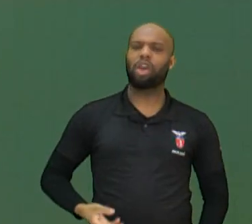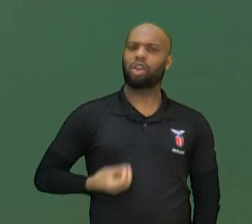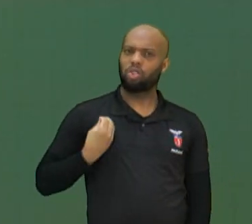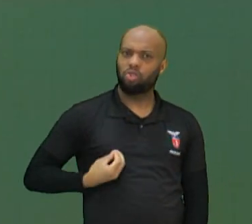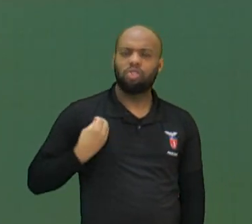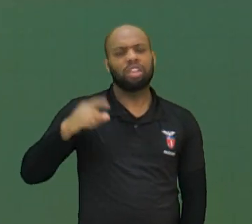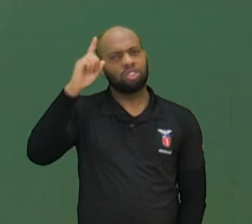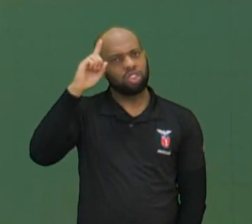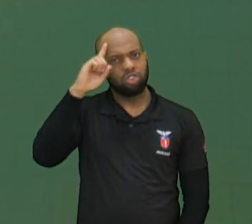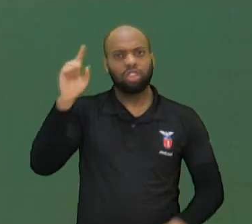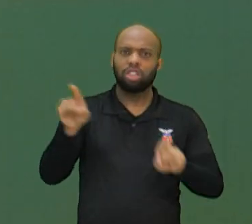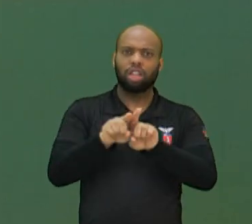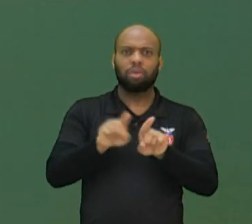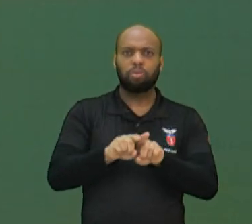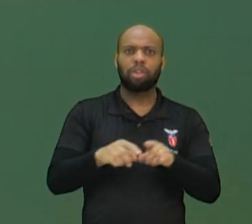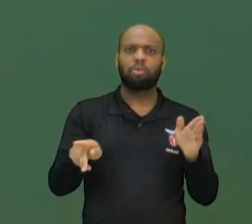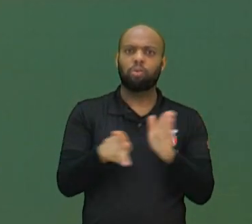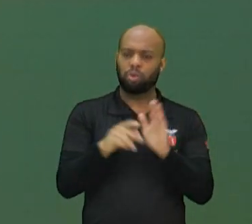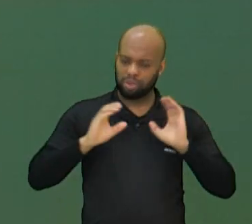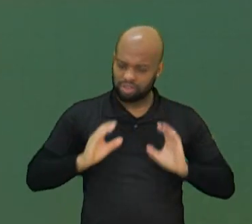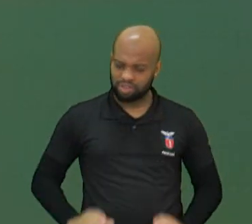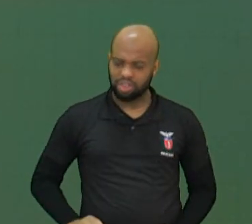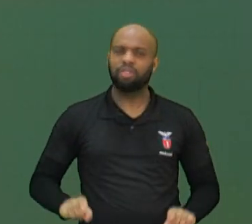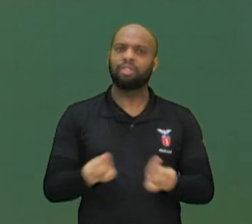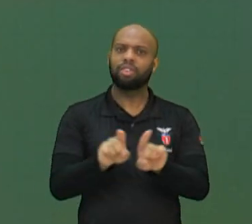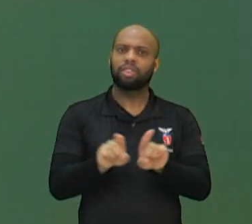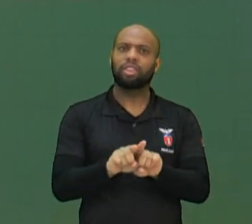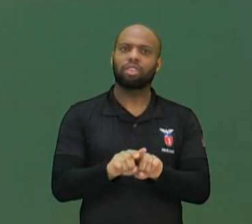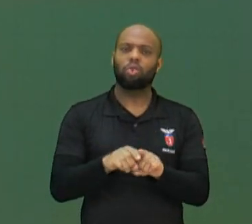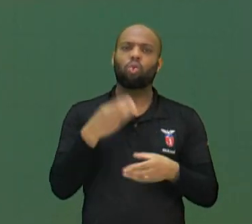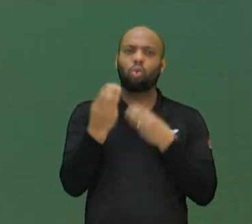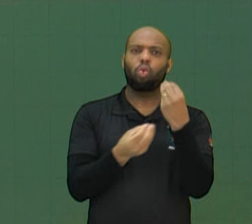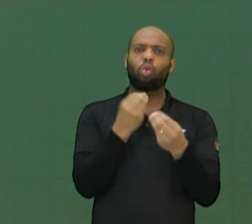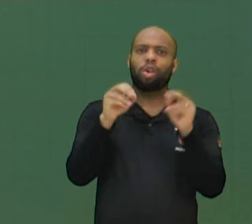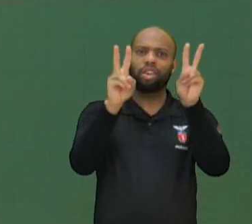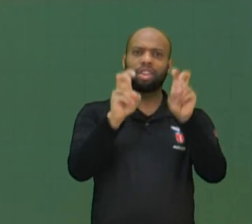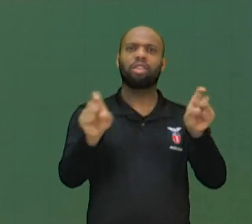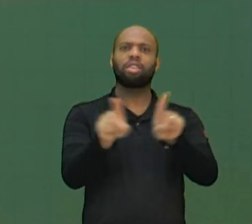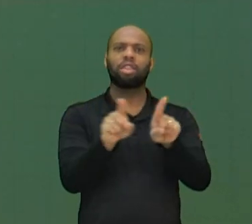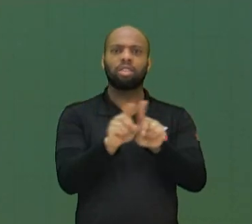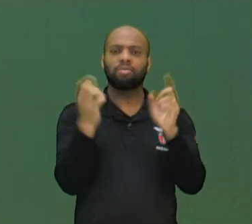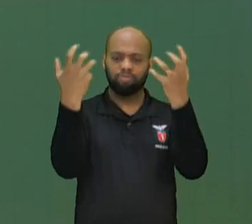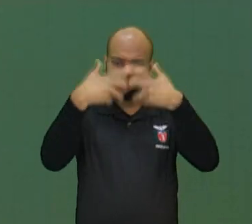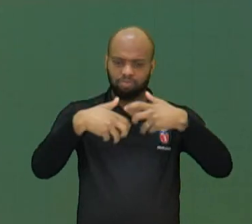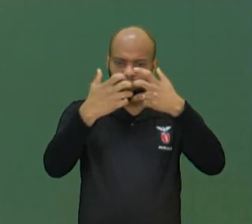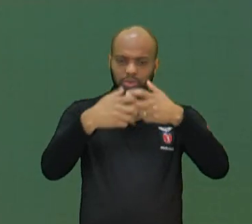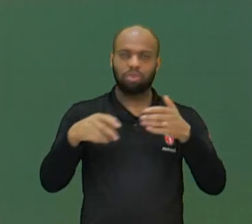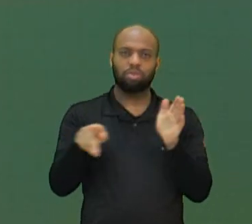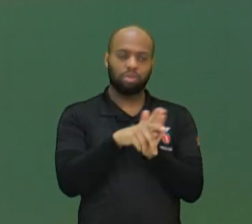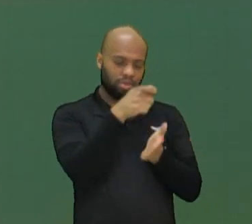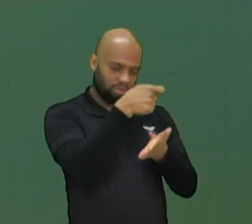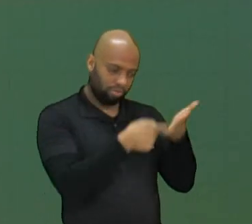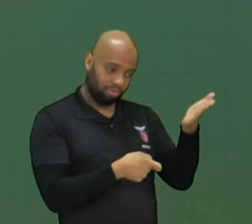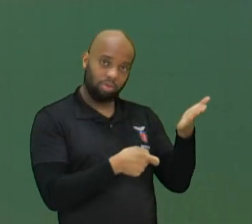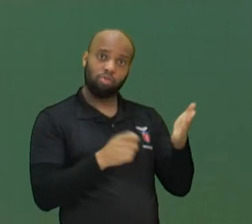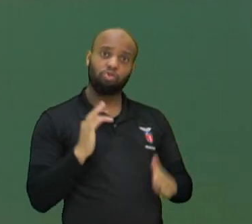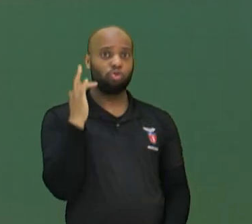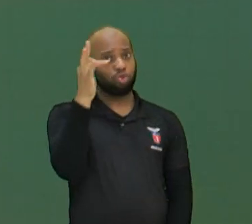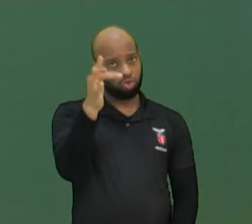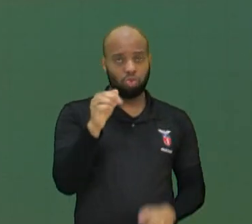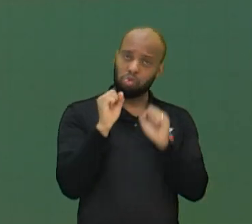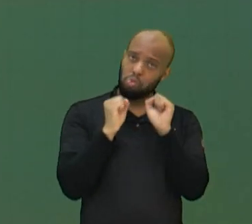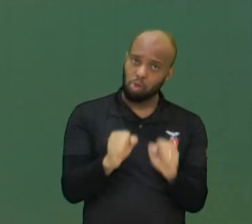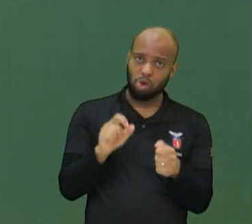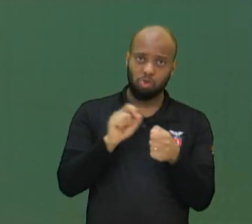cotidiana, na nossa vida de civilidade e também como tema para refletirmos para as redações que talvez